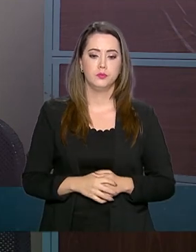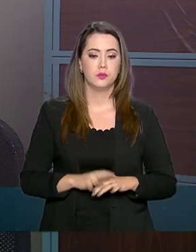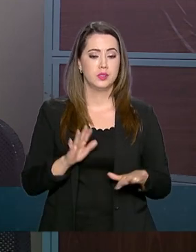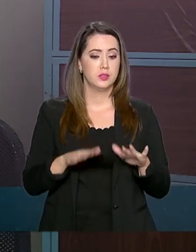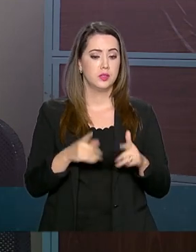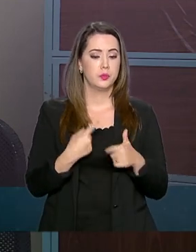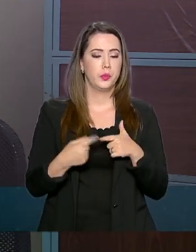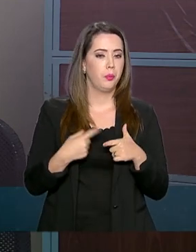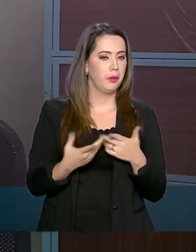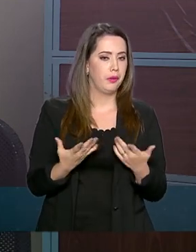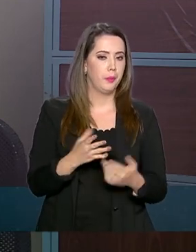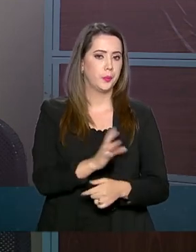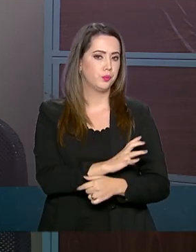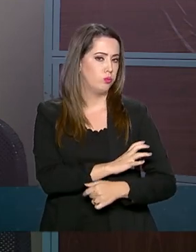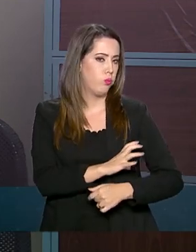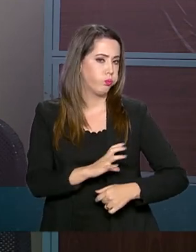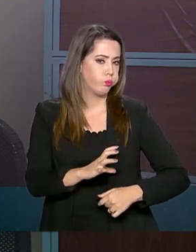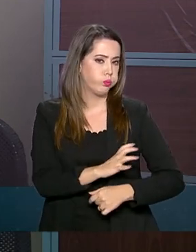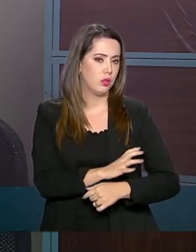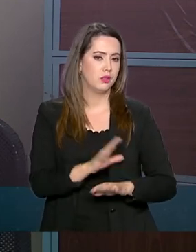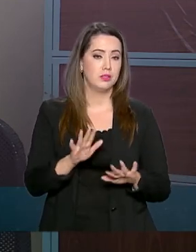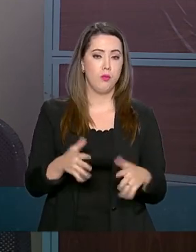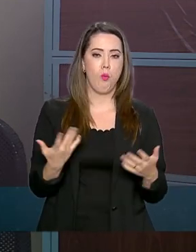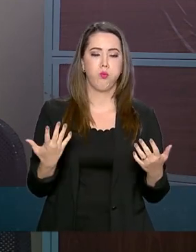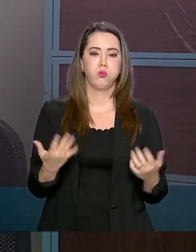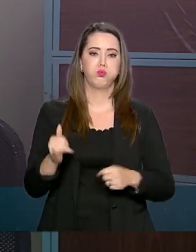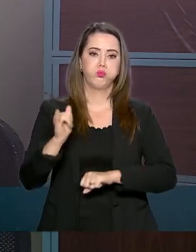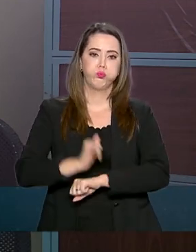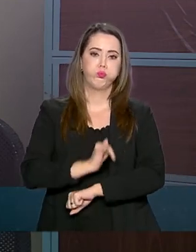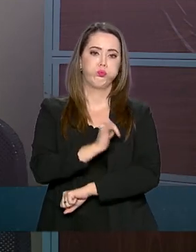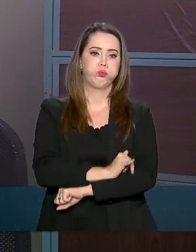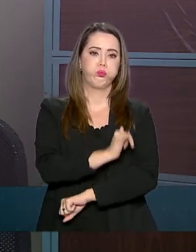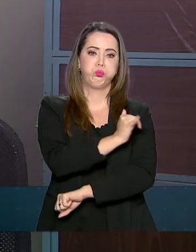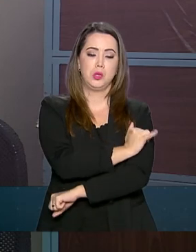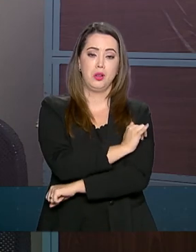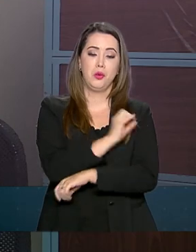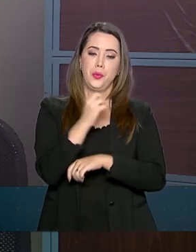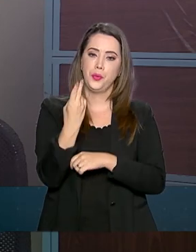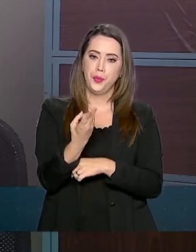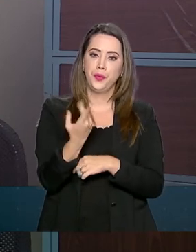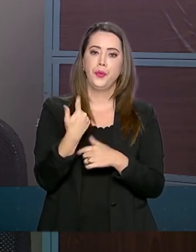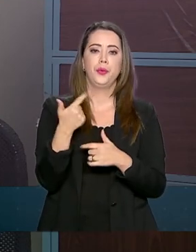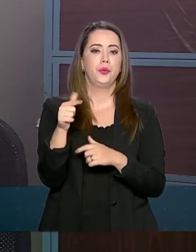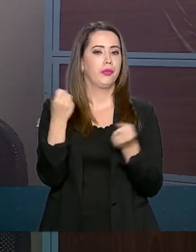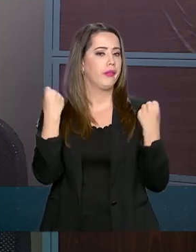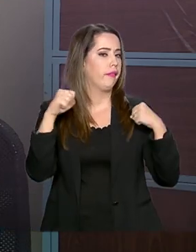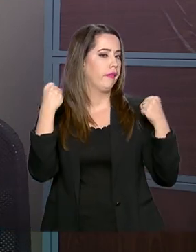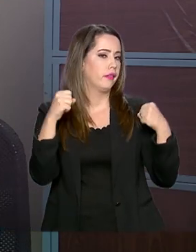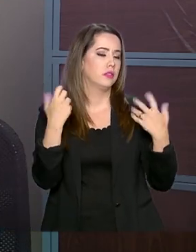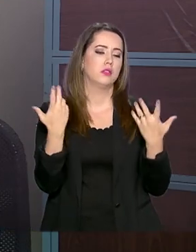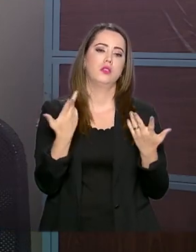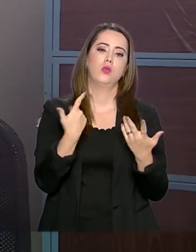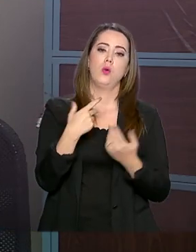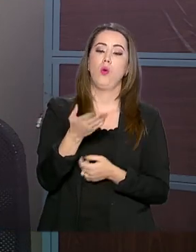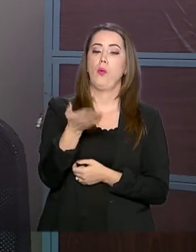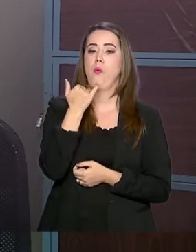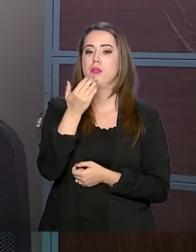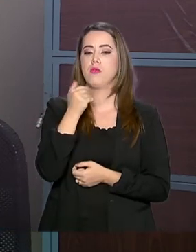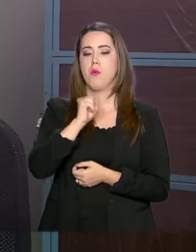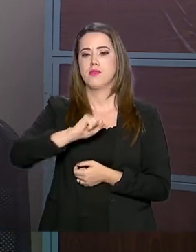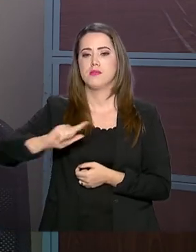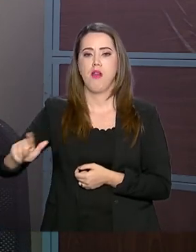aumentam a pressão arterial, o excesso de peso, o sedentarismo, o consumo elevado de sal nos